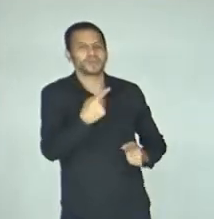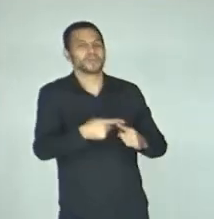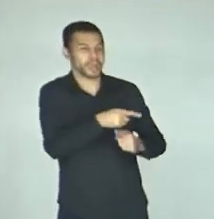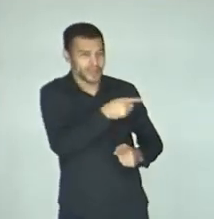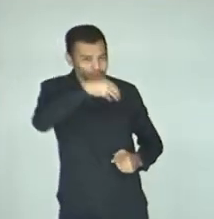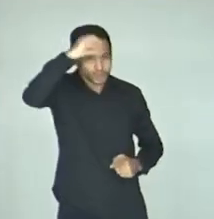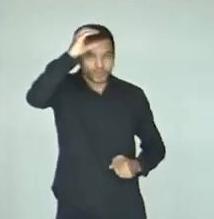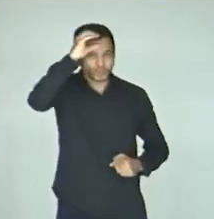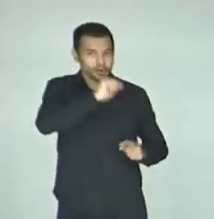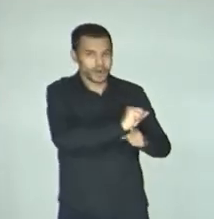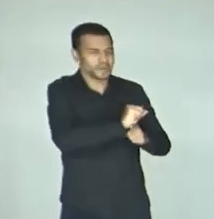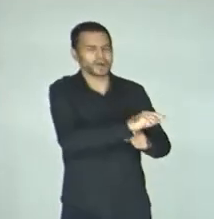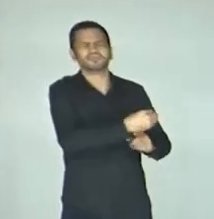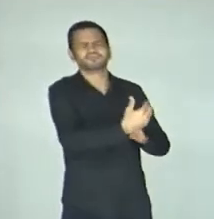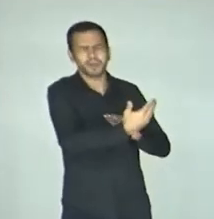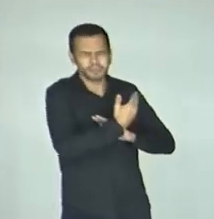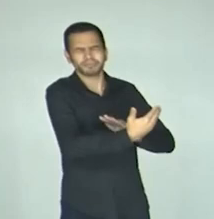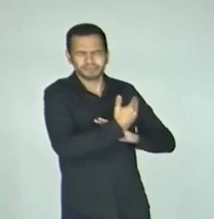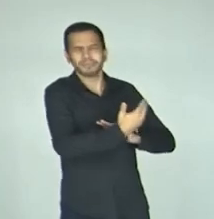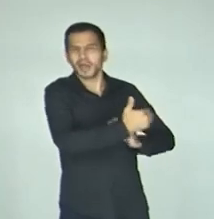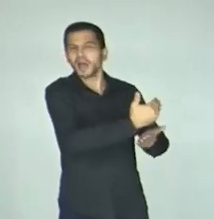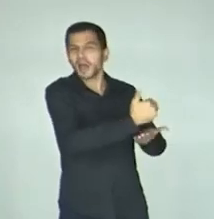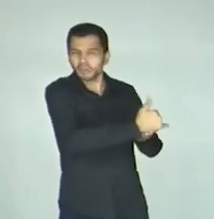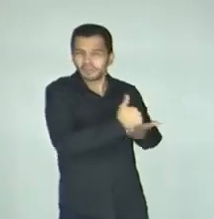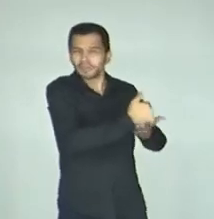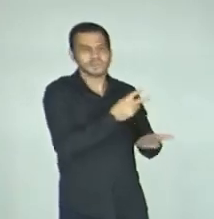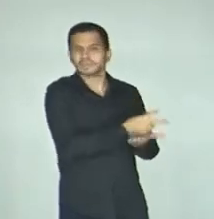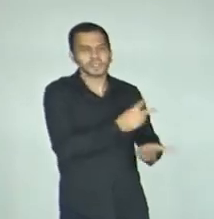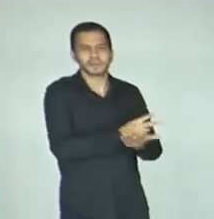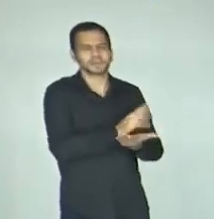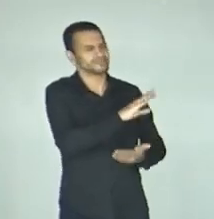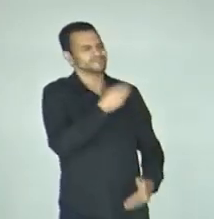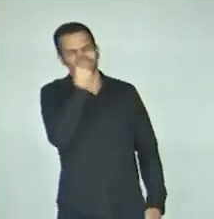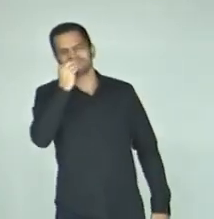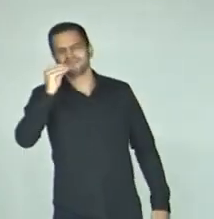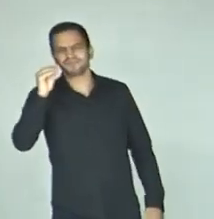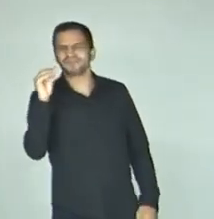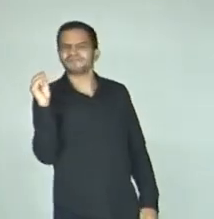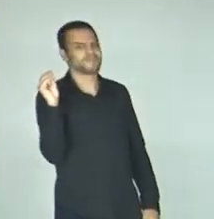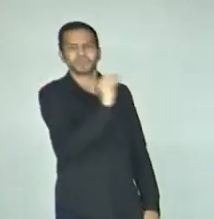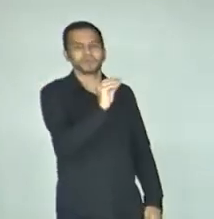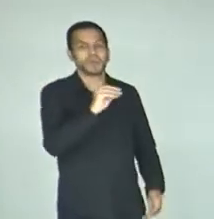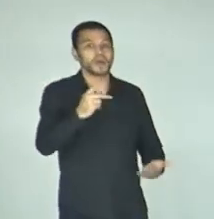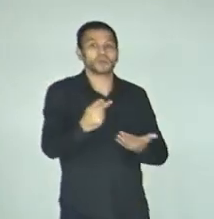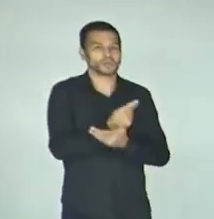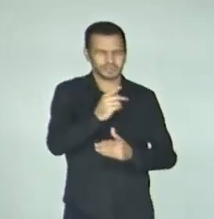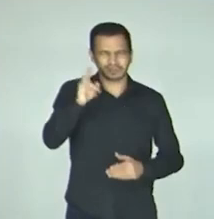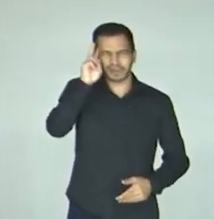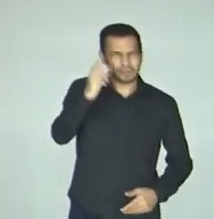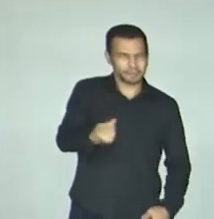sobrinho e falou fica comigo que eu cuido de você decidiu amava tanto que mesmo depois da separação quando o sobrinho foi